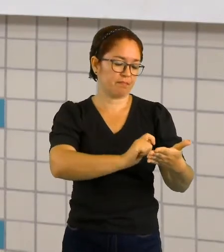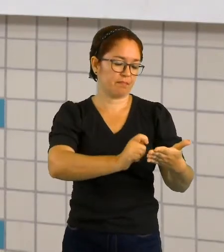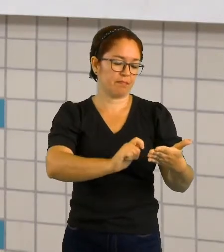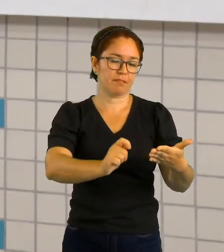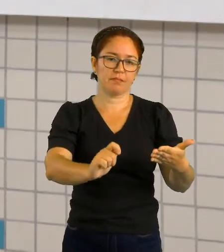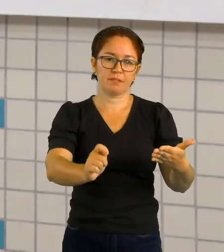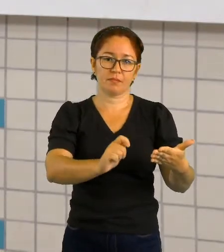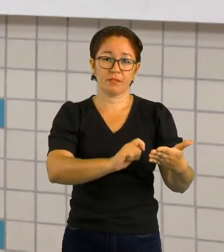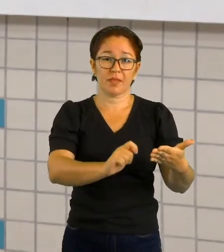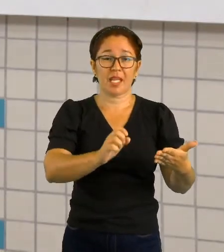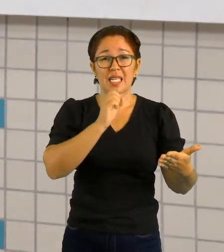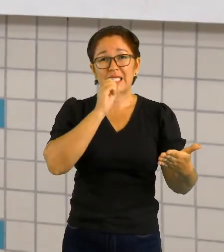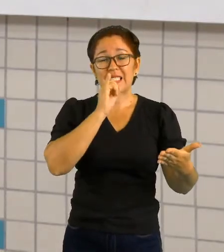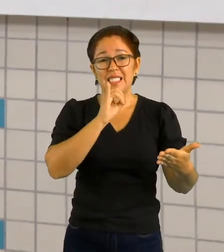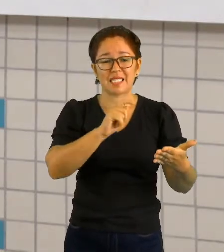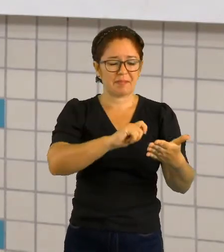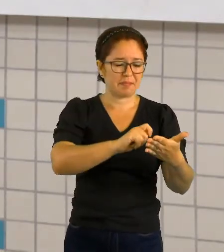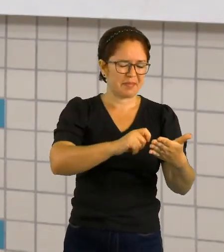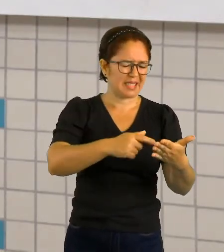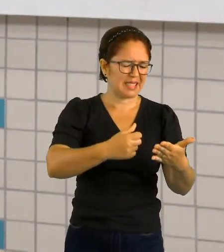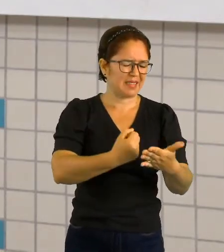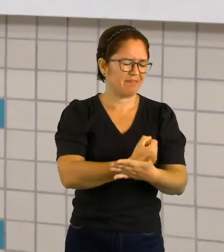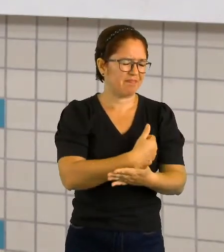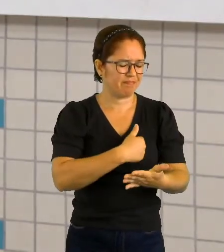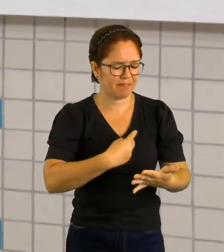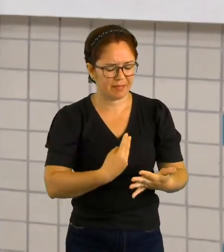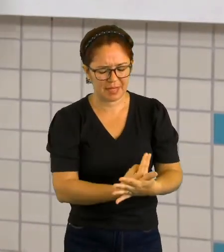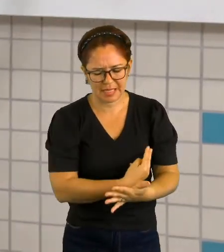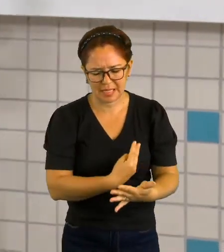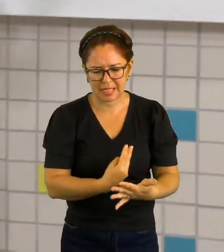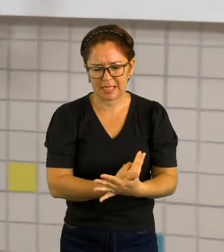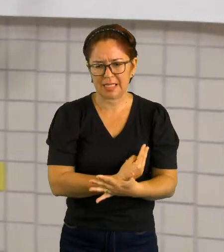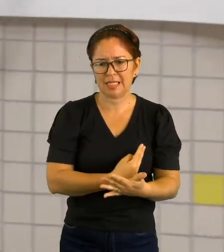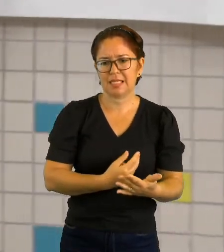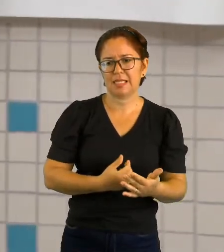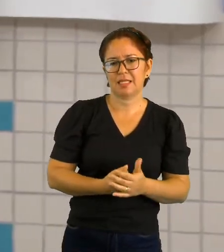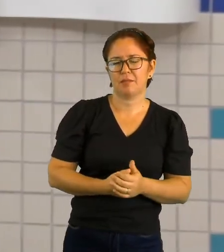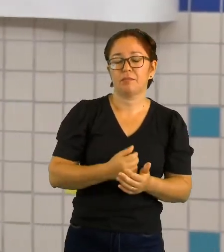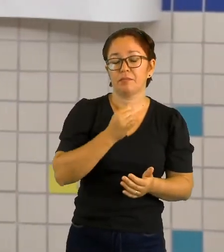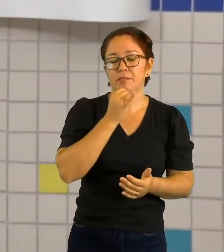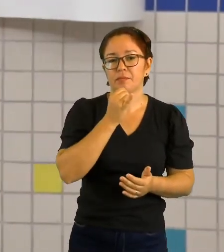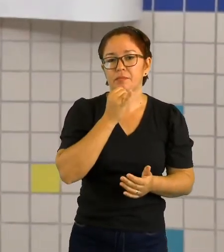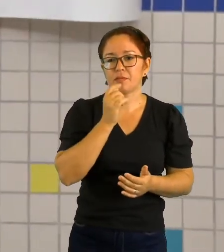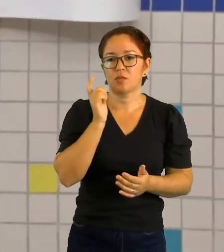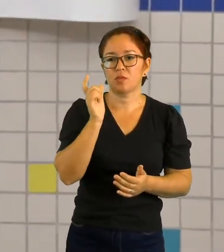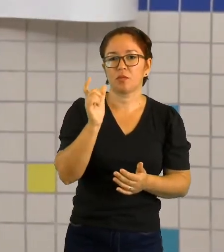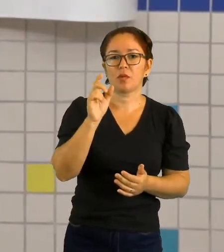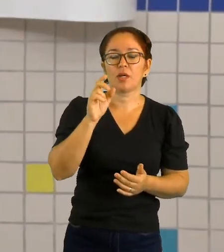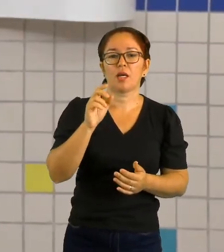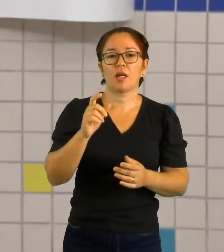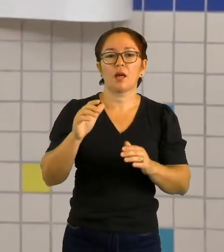você erra a palavra. Vai escrever osso. Vamos escrever a palavrinha osso.